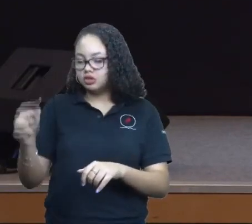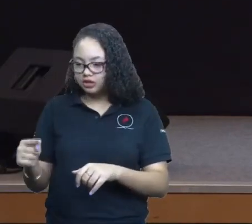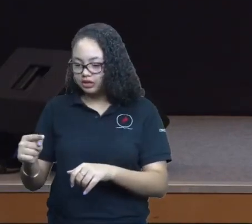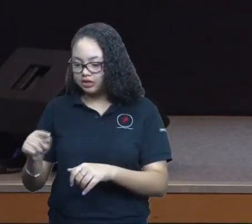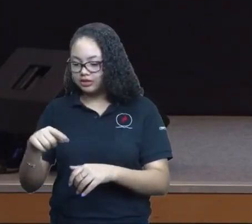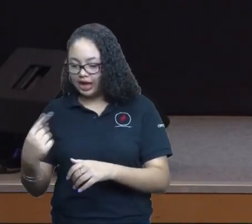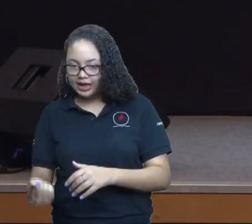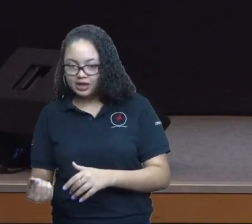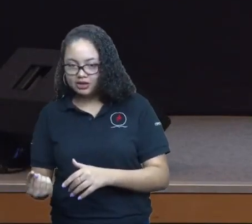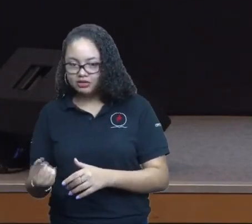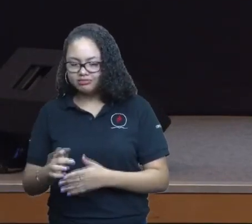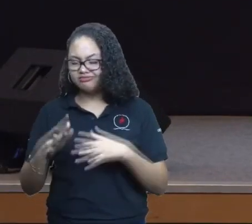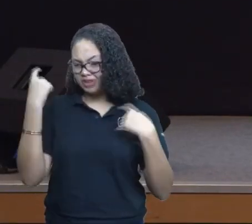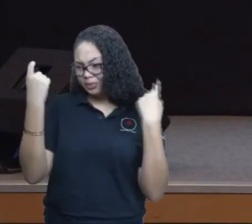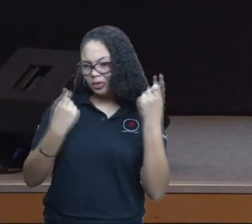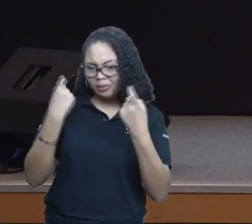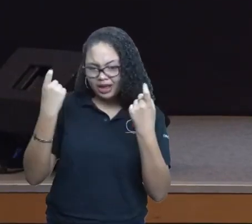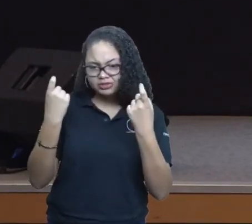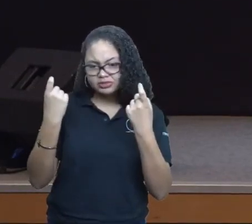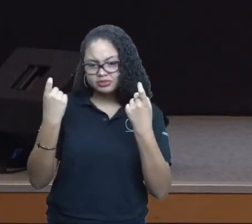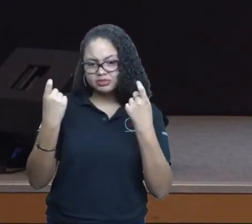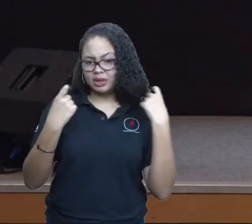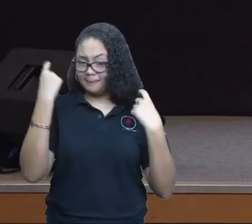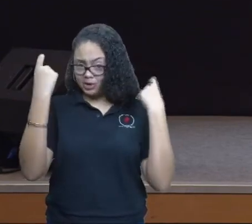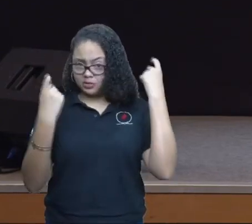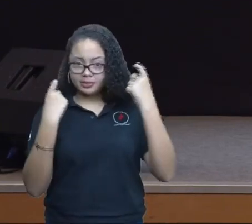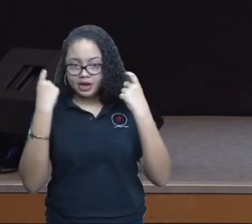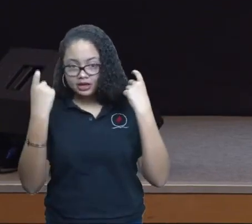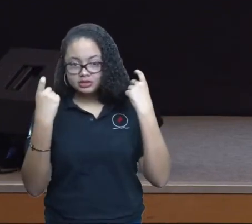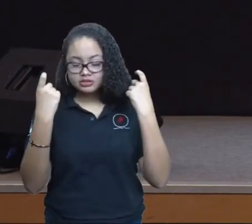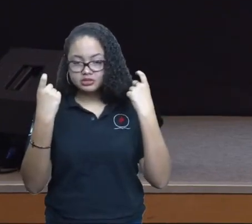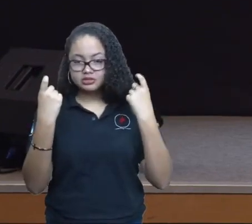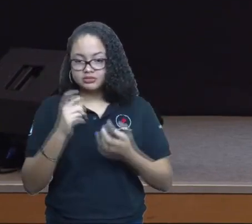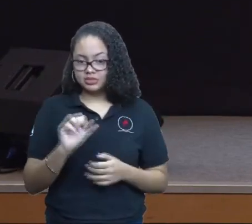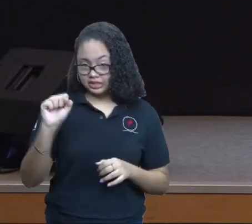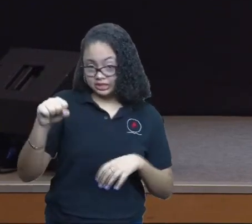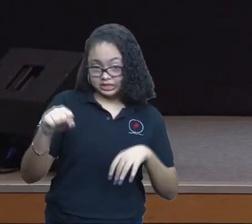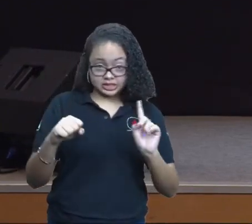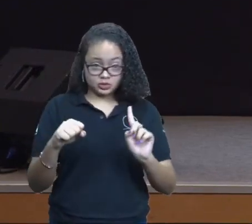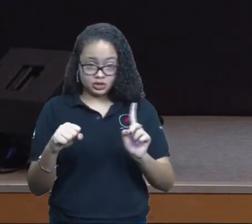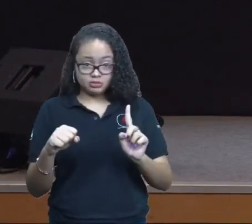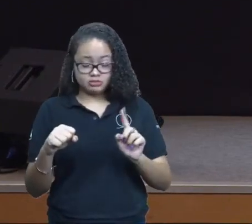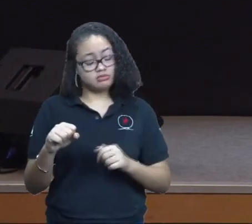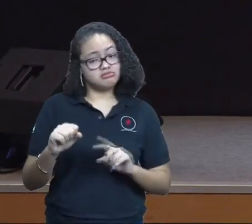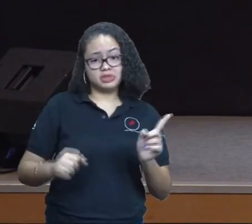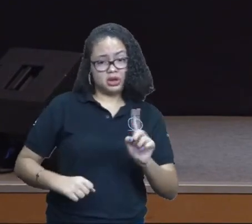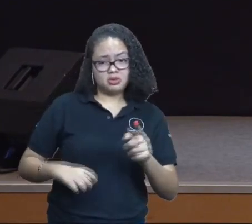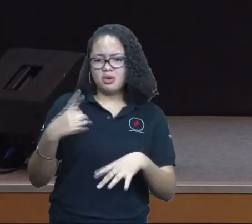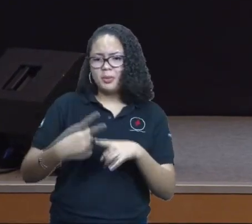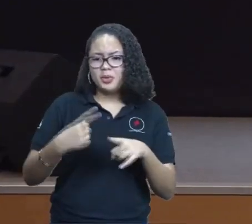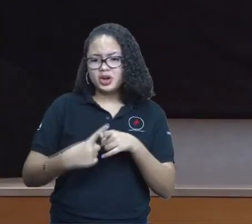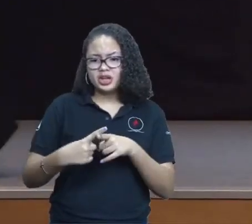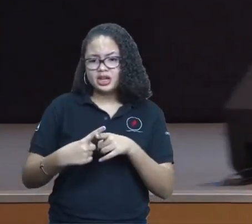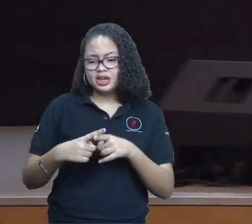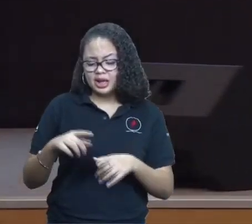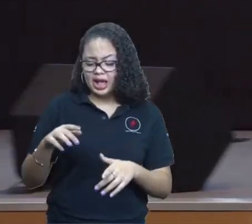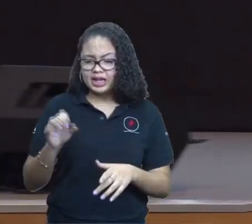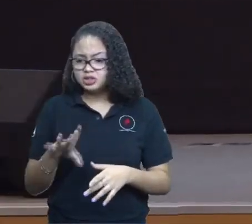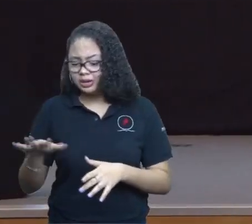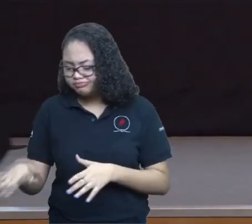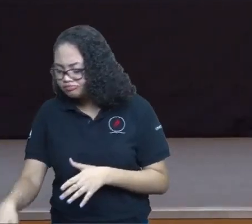por ali ele estaria preocupado estaria preocupado sim ou não gente não por quê é só eu aqui